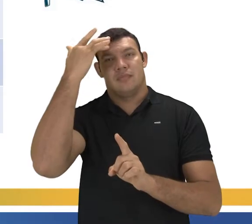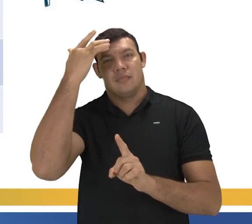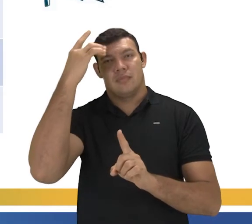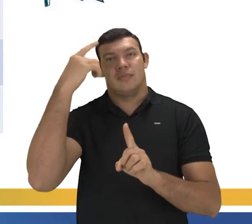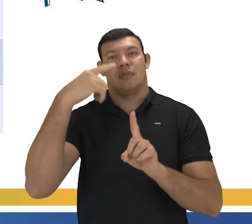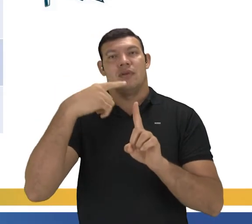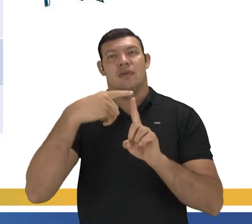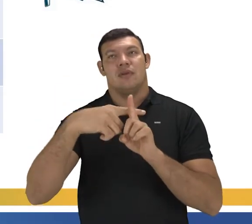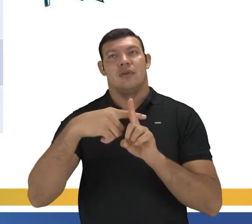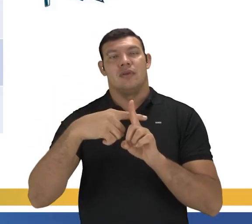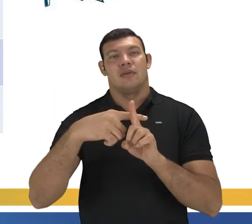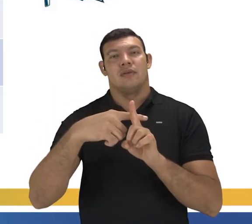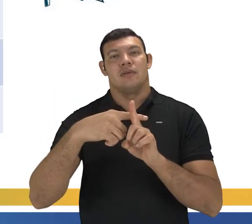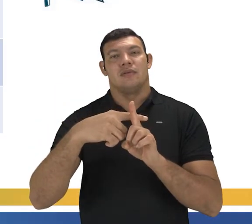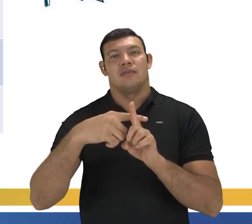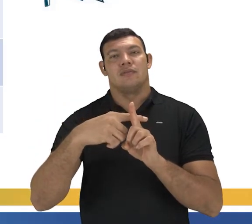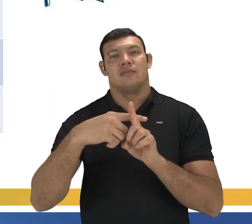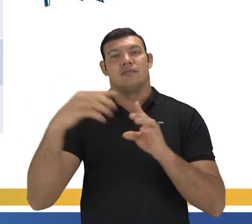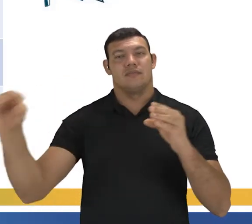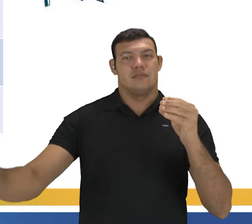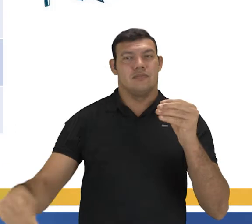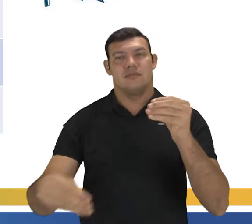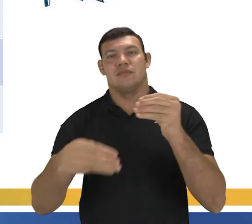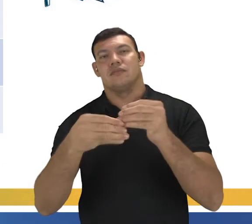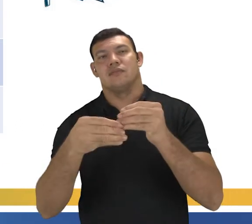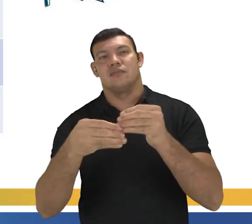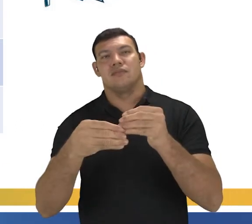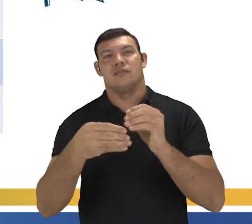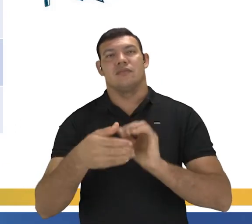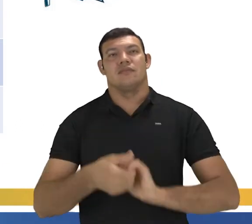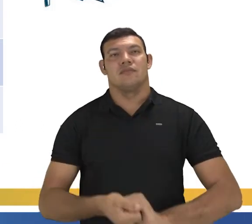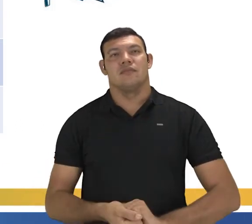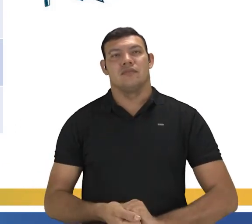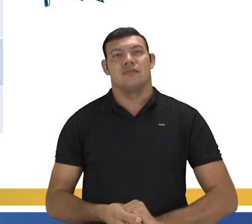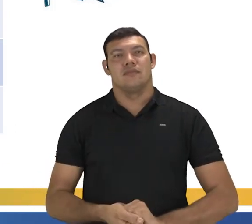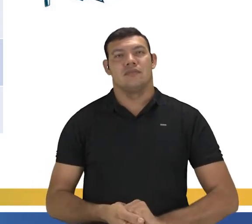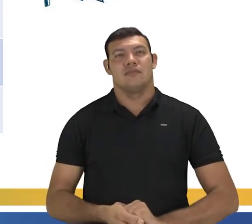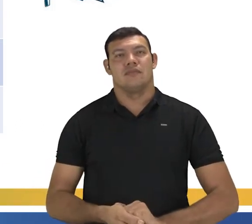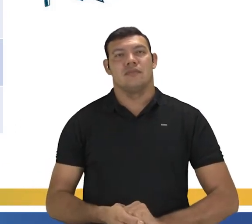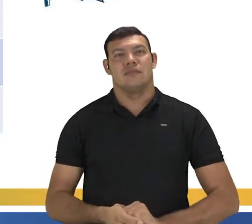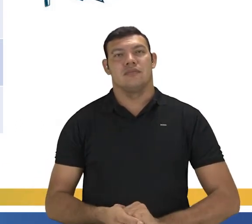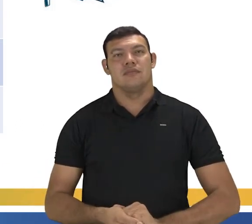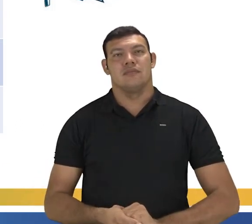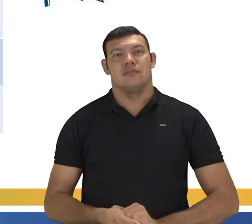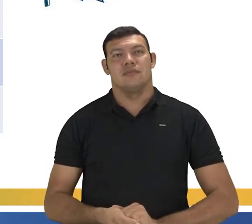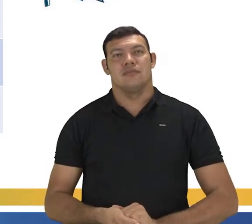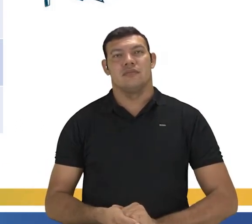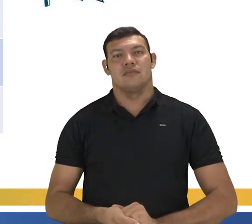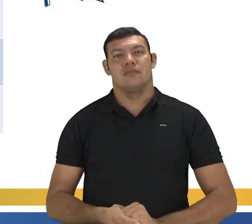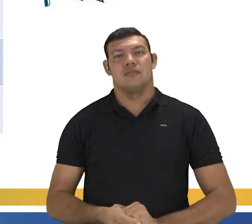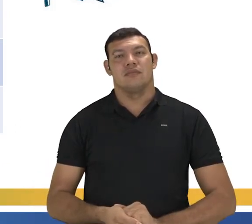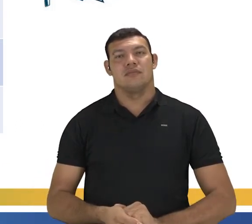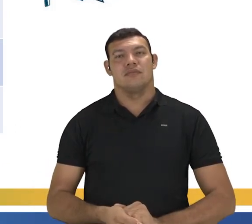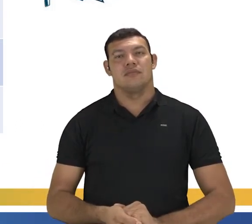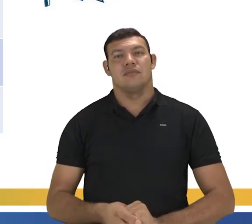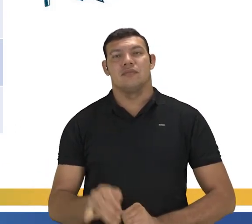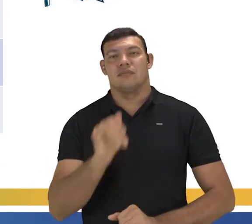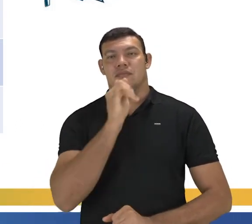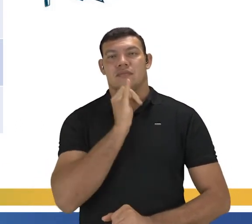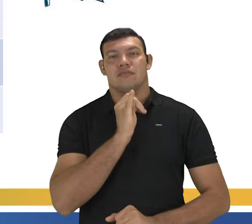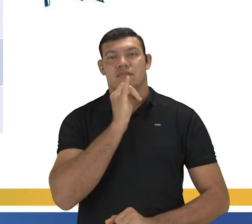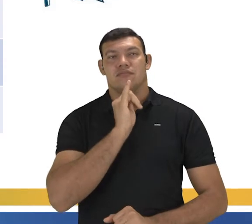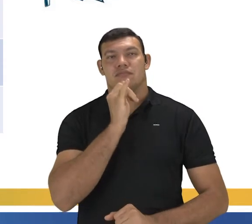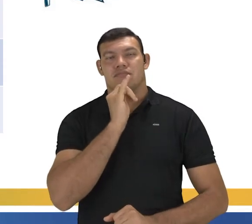no passe parte fico com complemento em é a então vamos ali aos